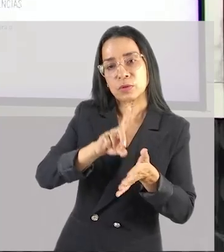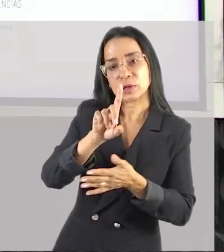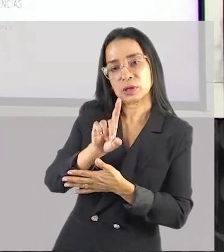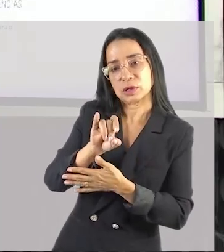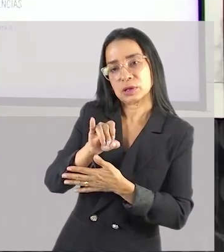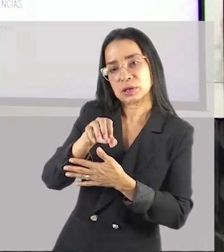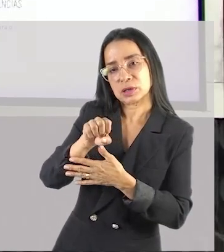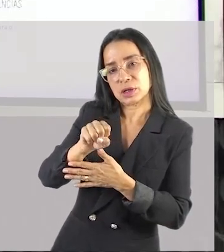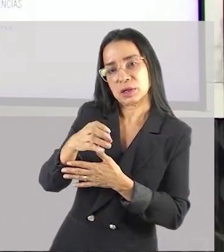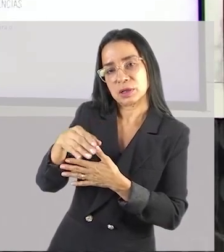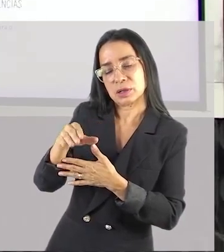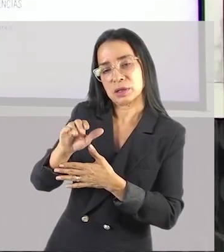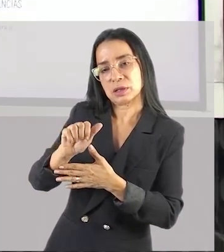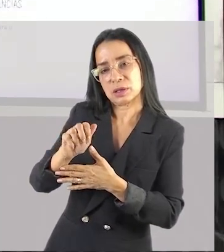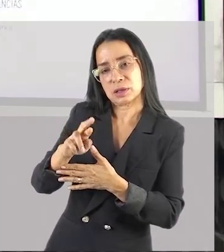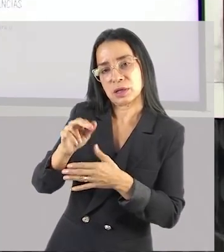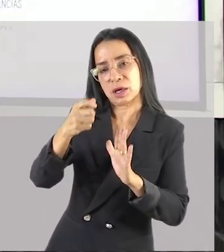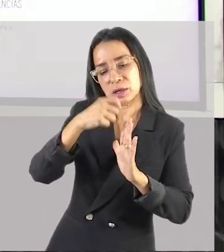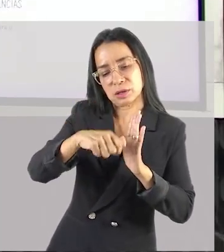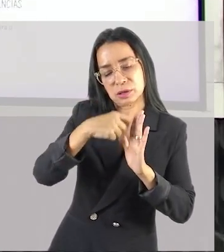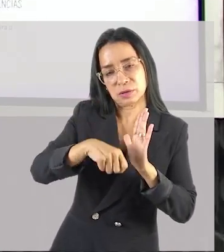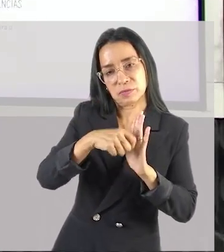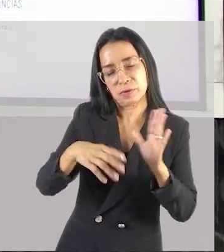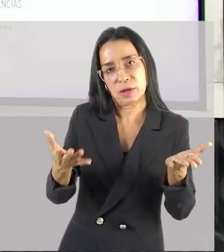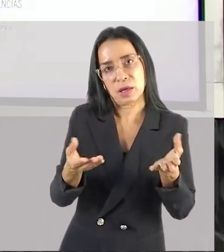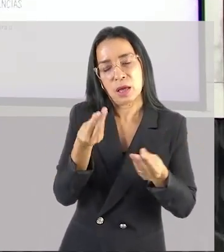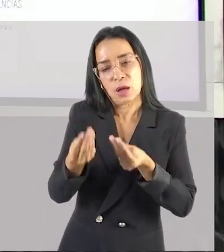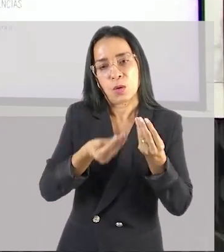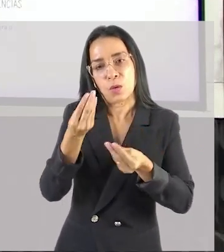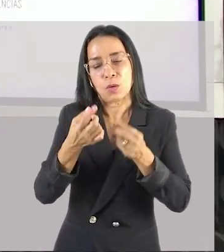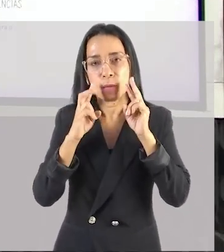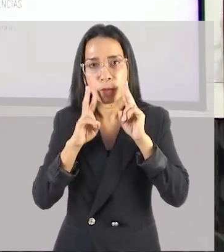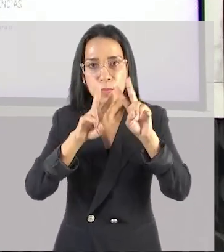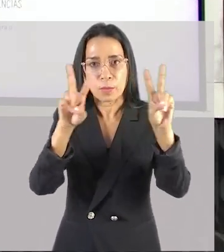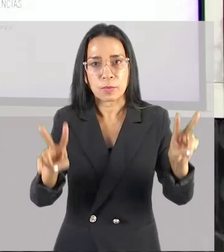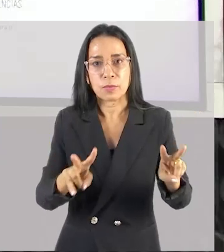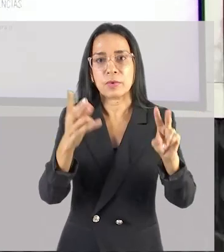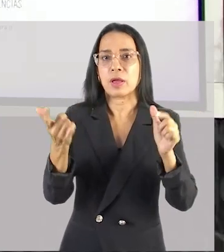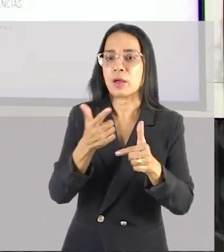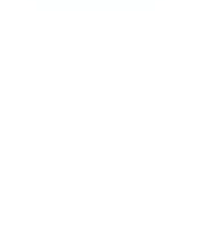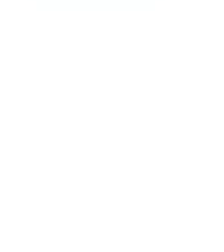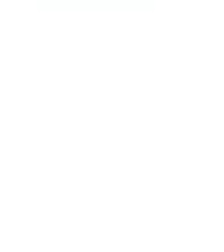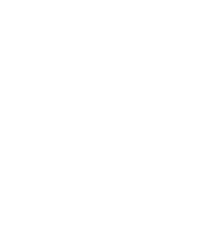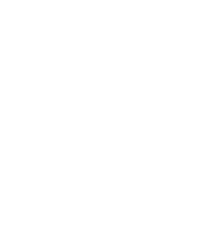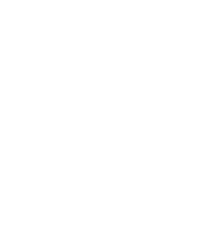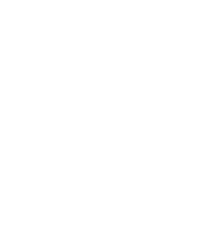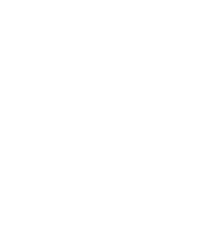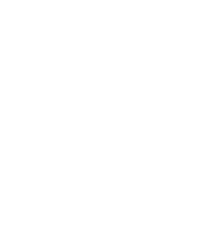capacidade de olhar criticamente para o problema. Até a próxima. Tchau, tchau.